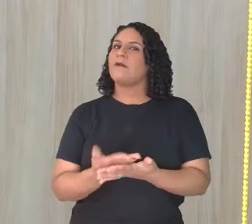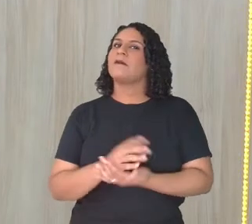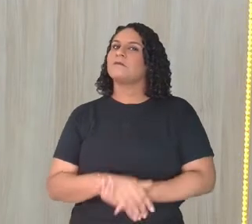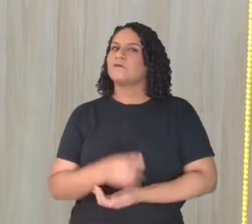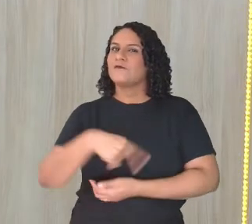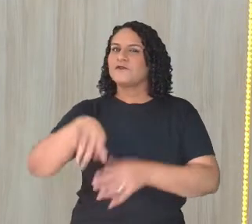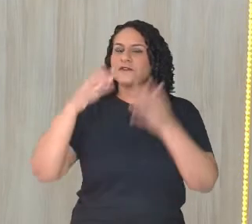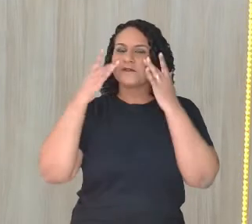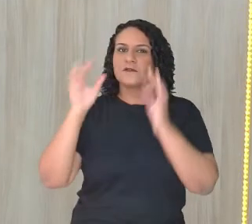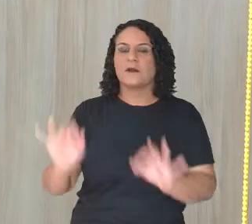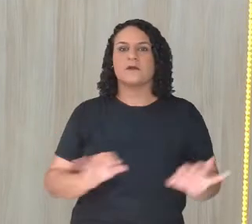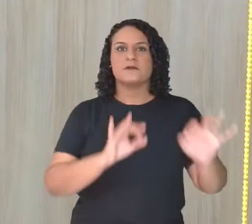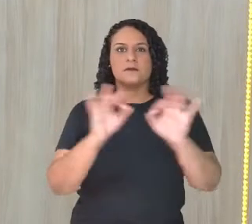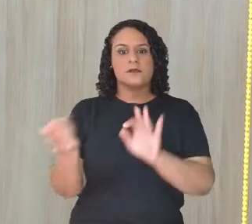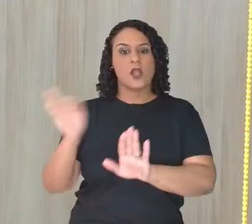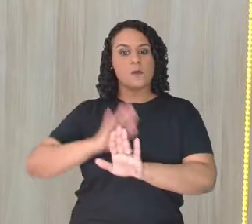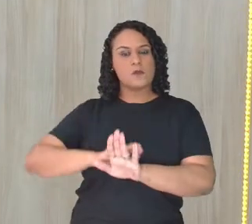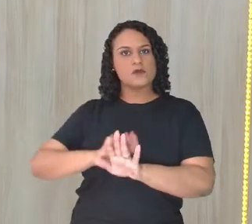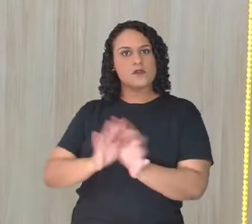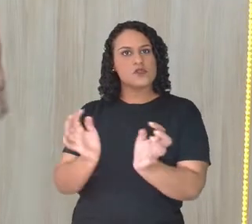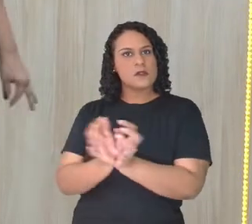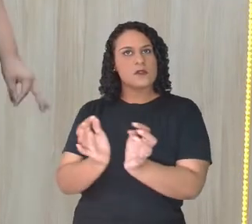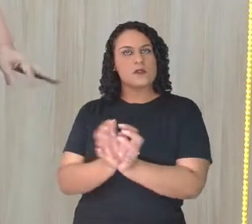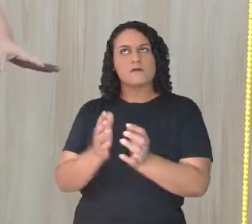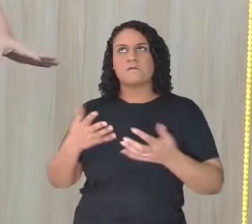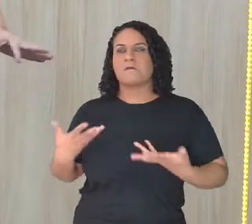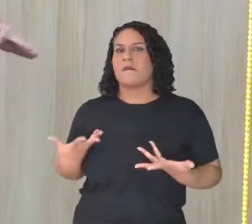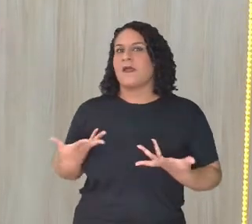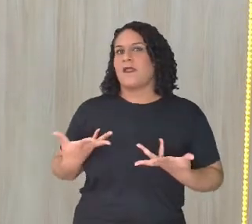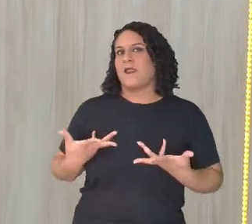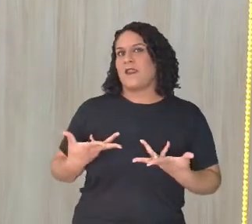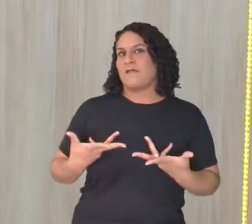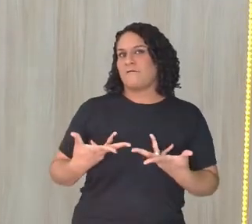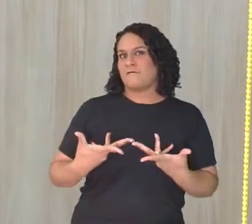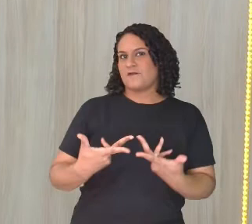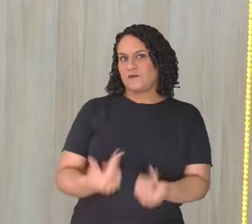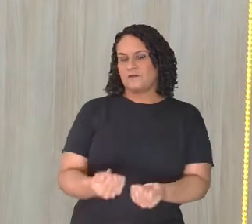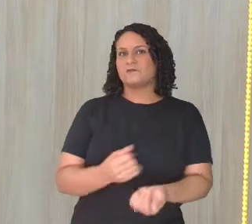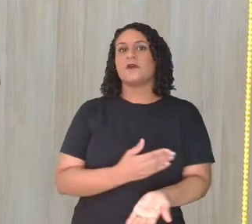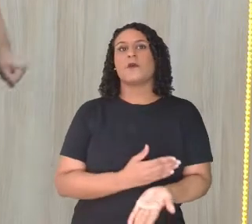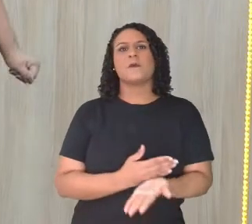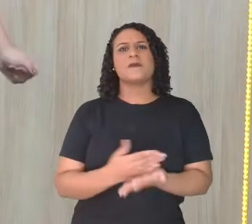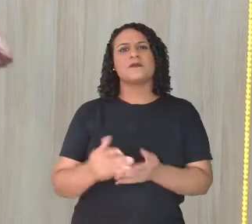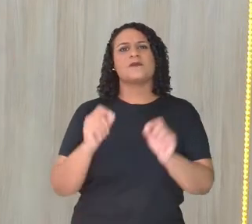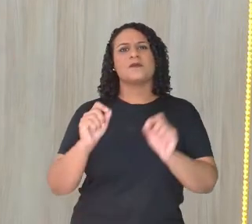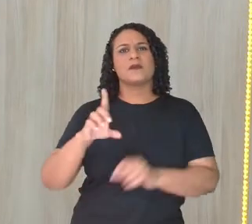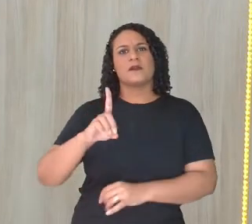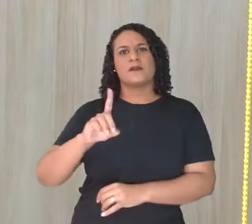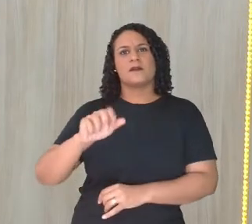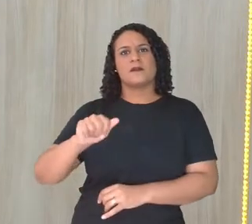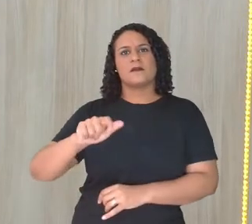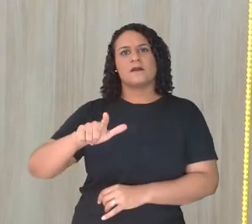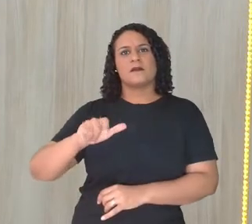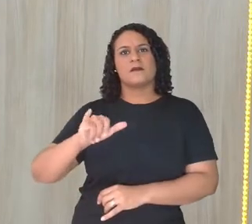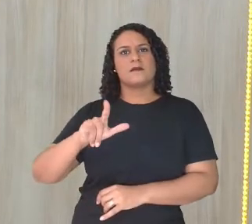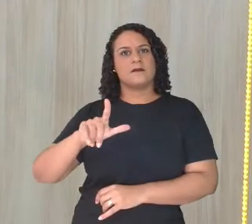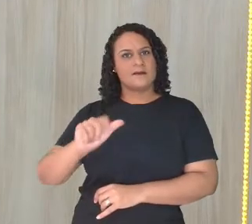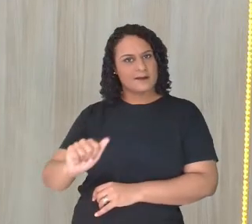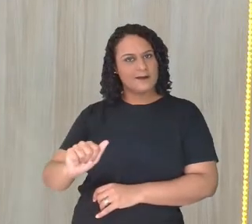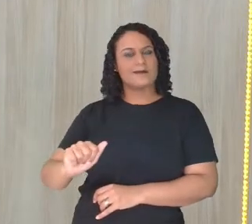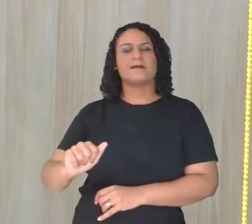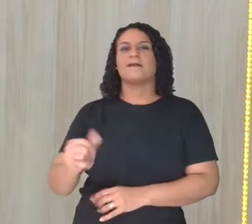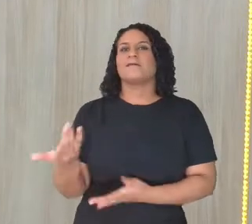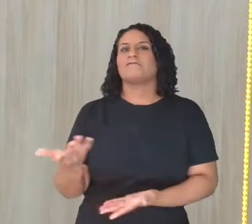ó, maravigold, maravilhosa. A começar com Dalila, nossa produtora linda, não